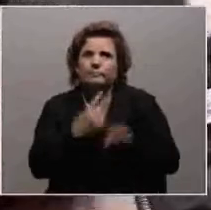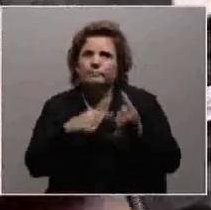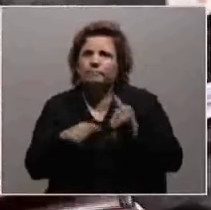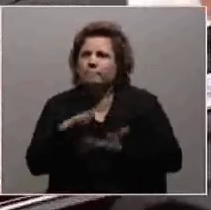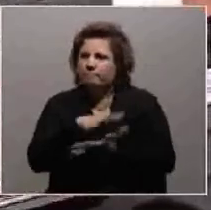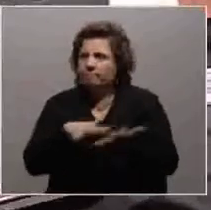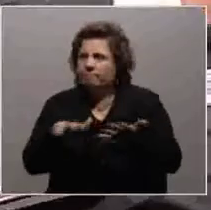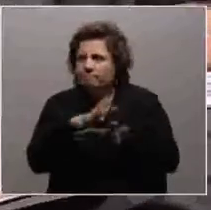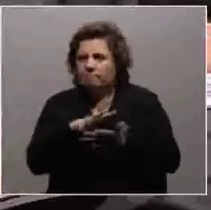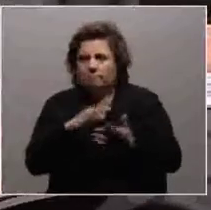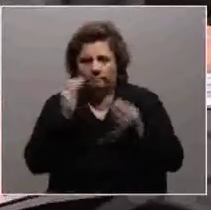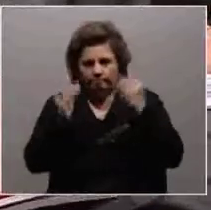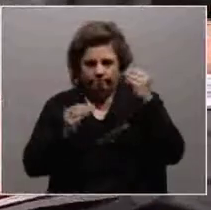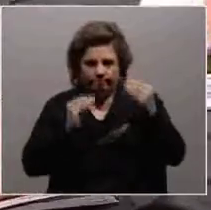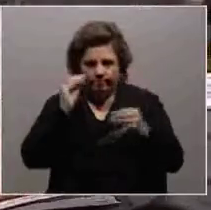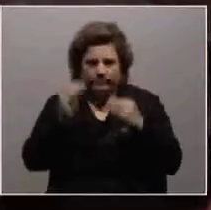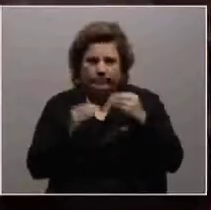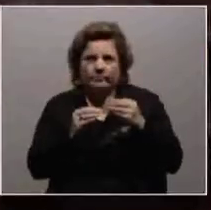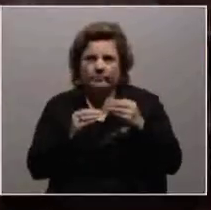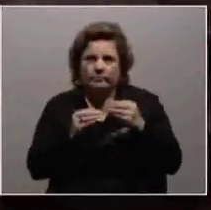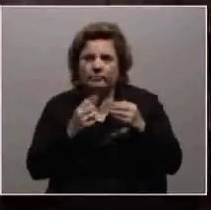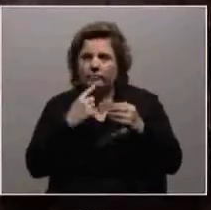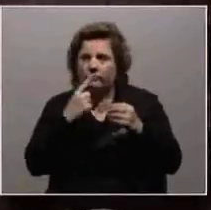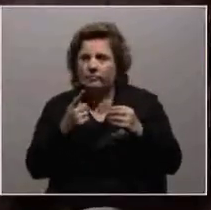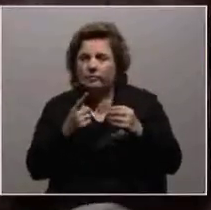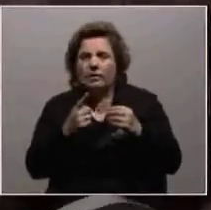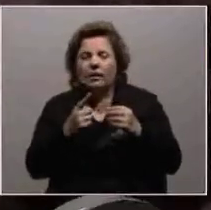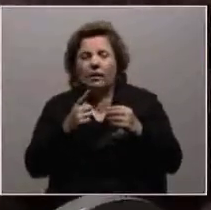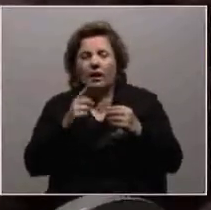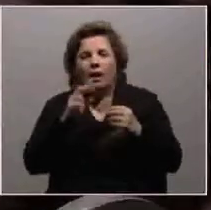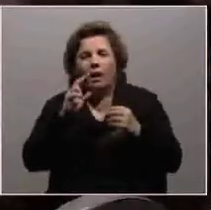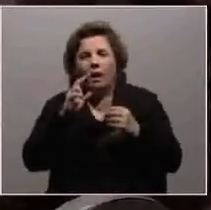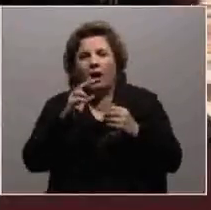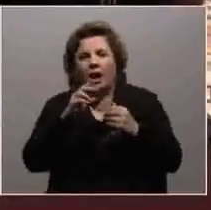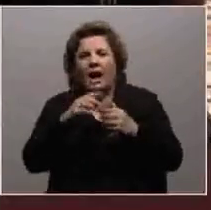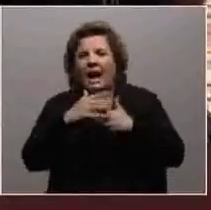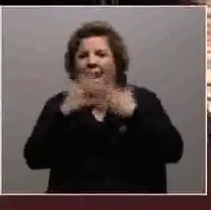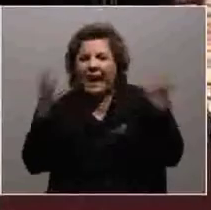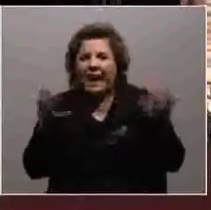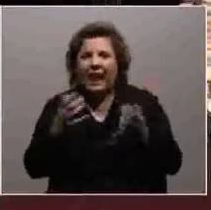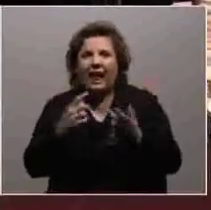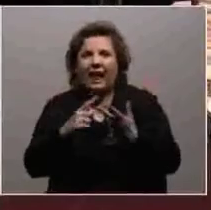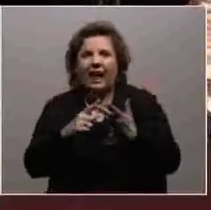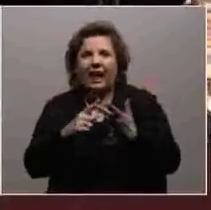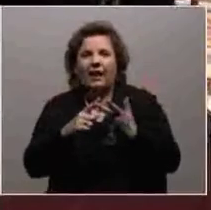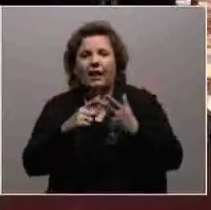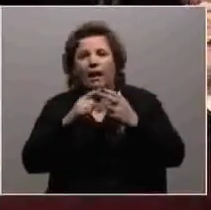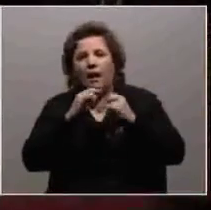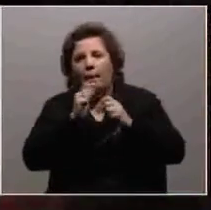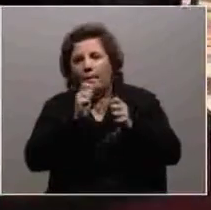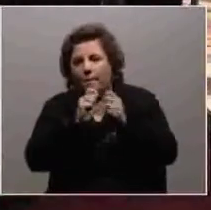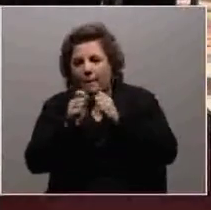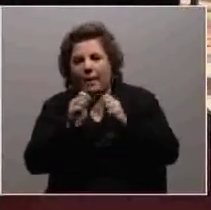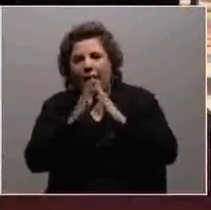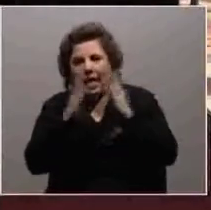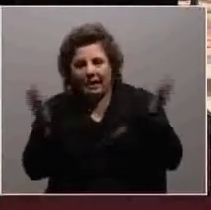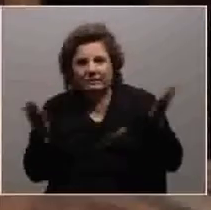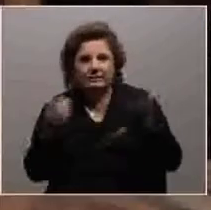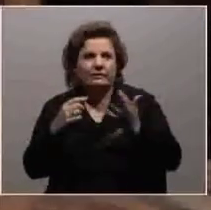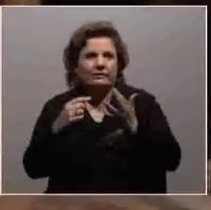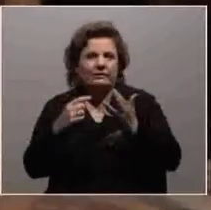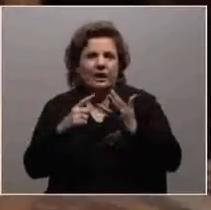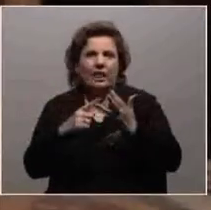muito preocupante a grande mídia nacional a os grandes veículos de imprensa são patrocinados